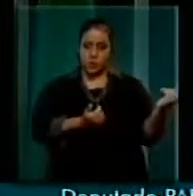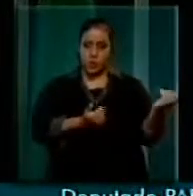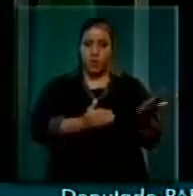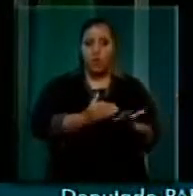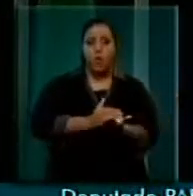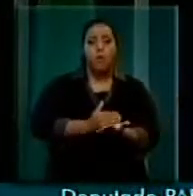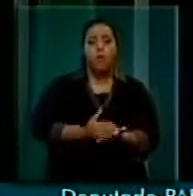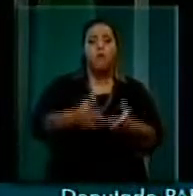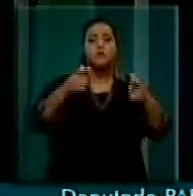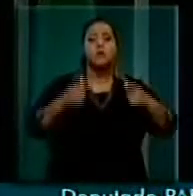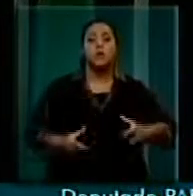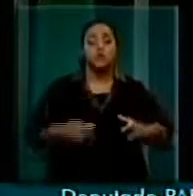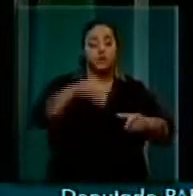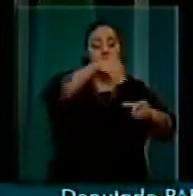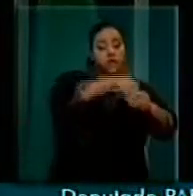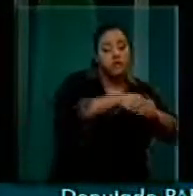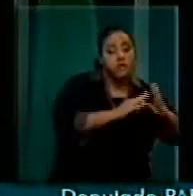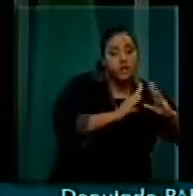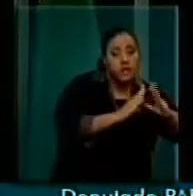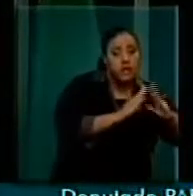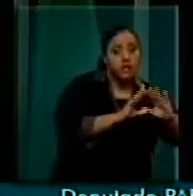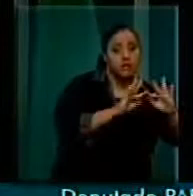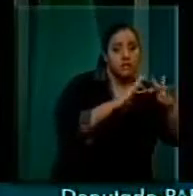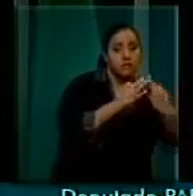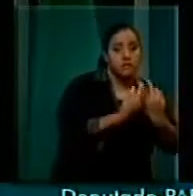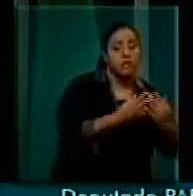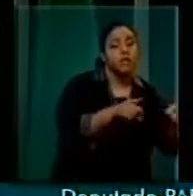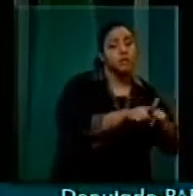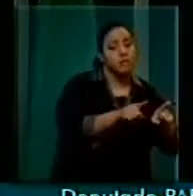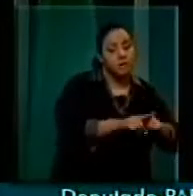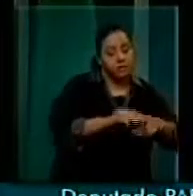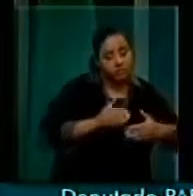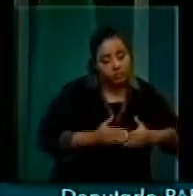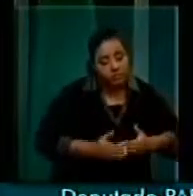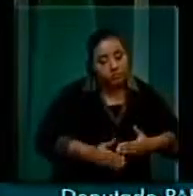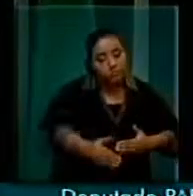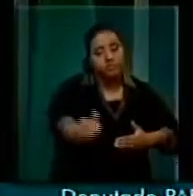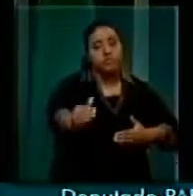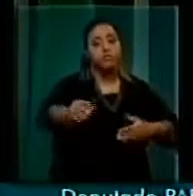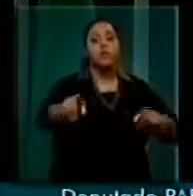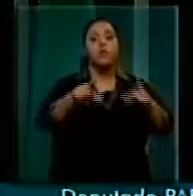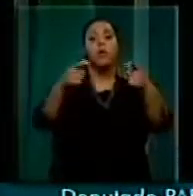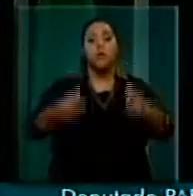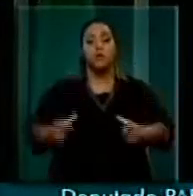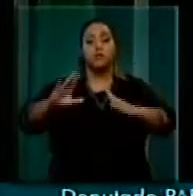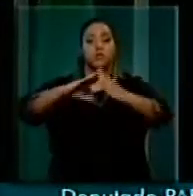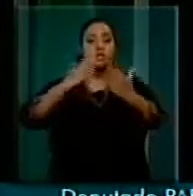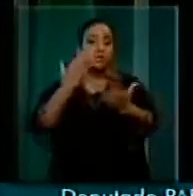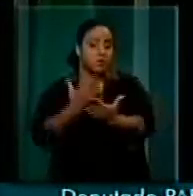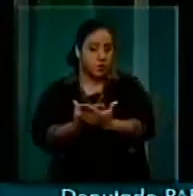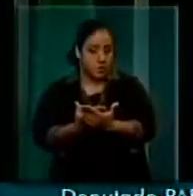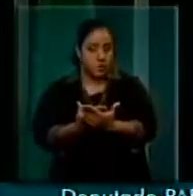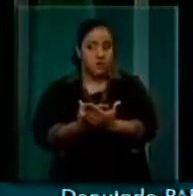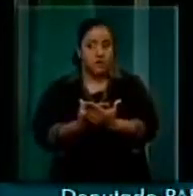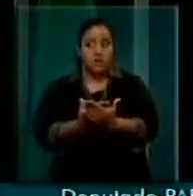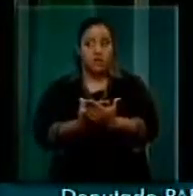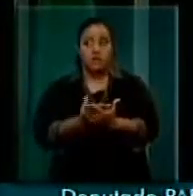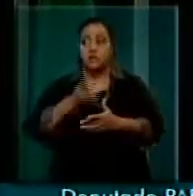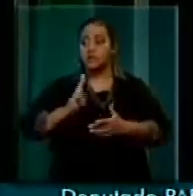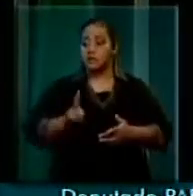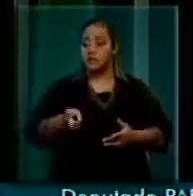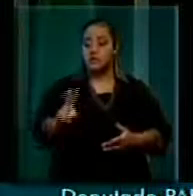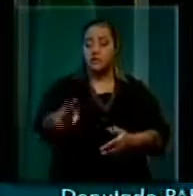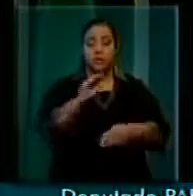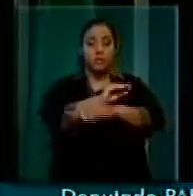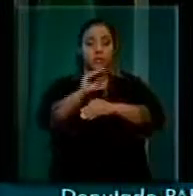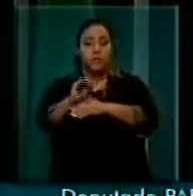no sagrado seio do lar e deve se estender ao âmbito educativo, ao âmbito da escola, sempre